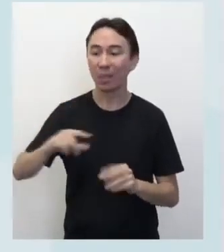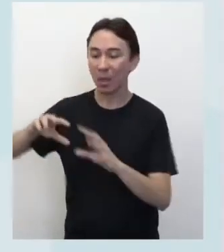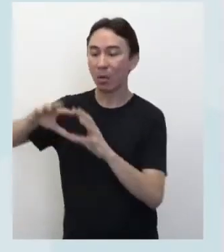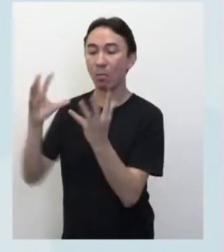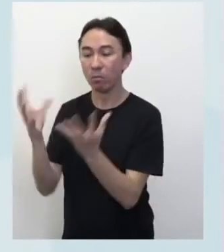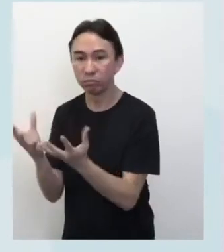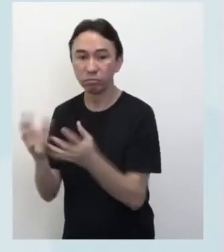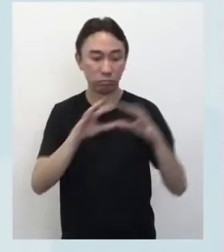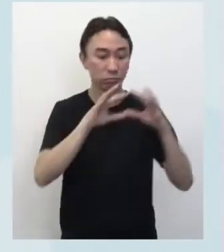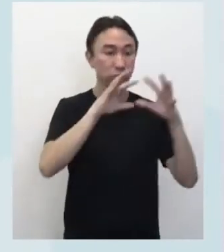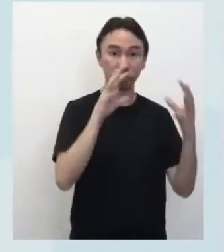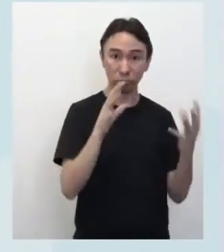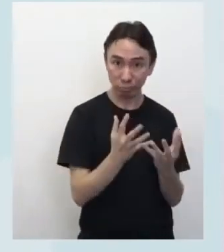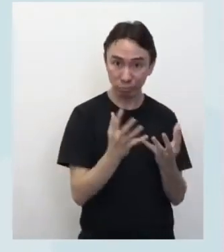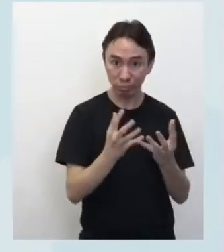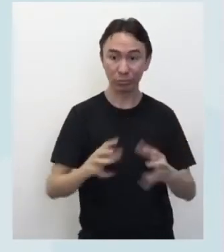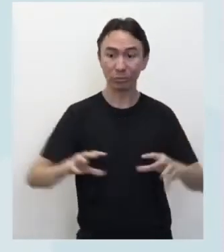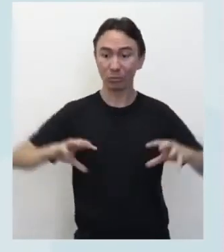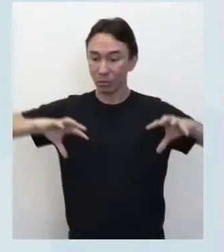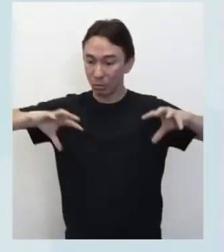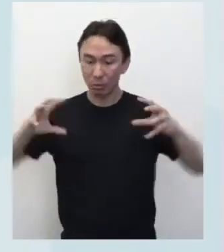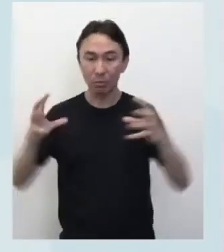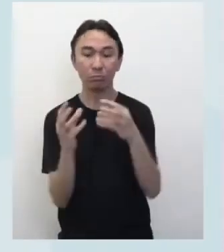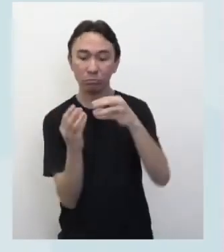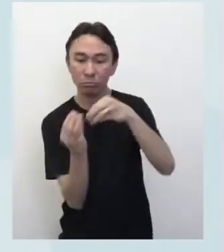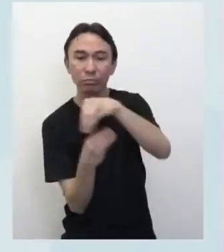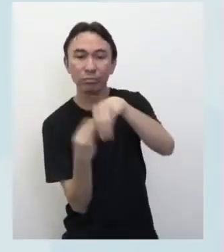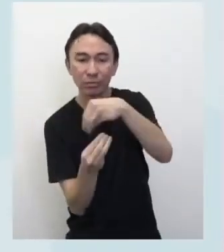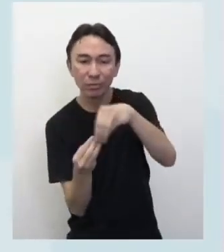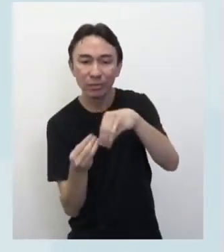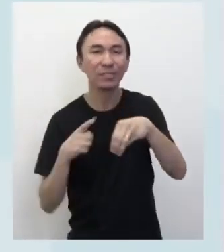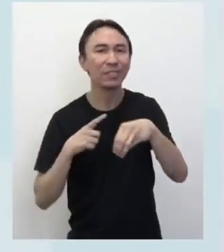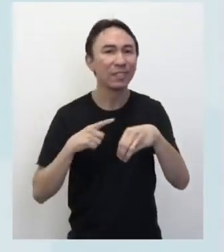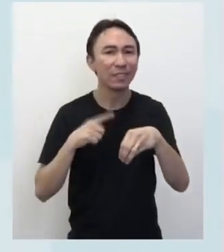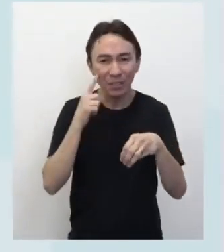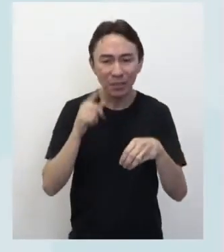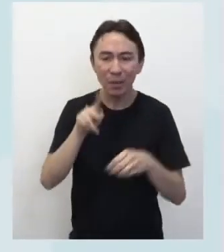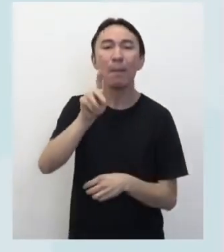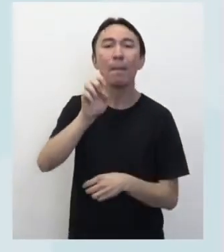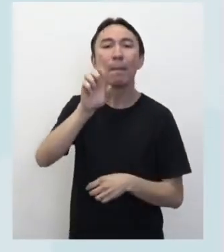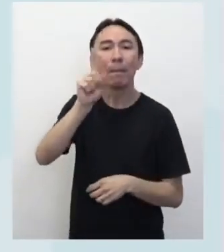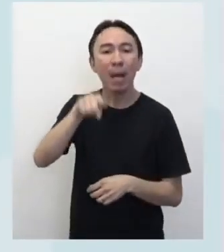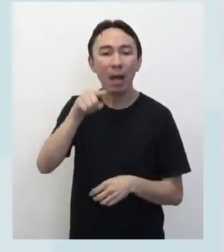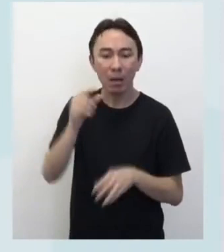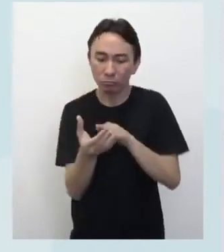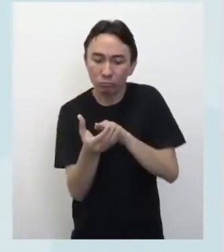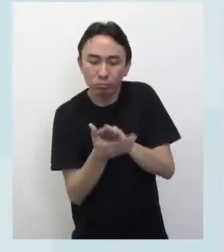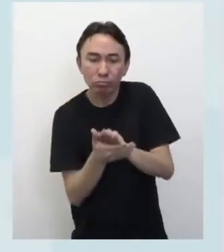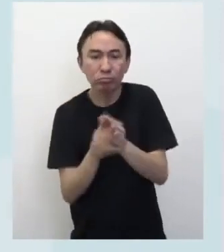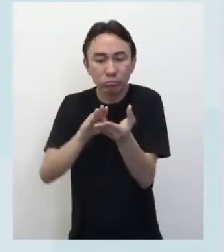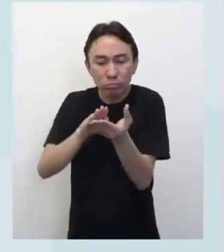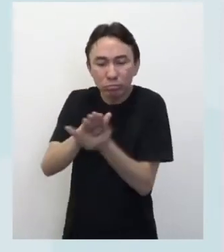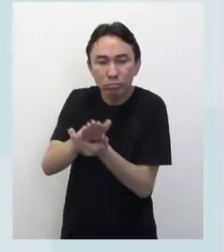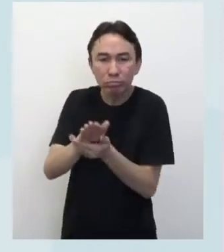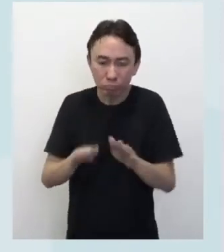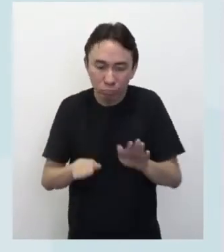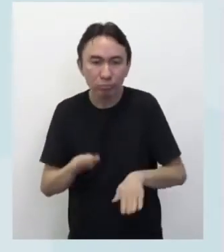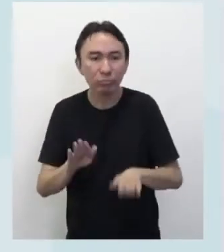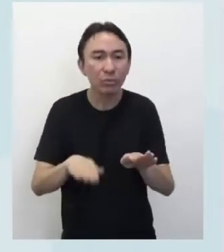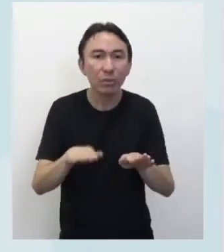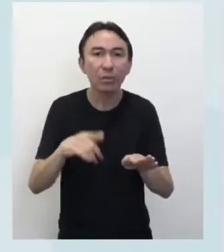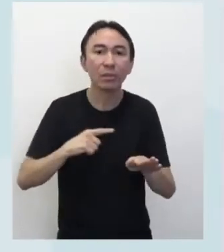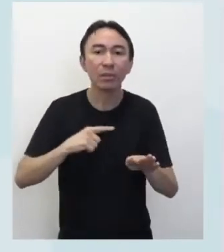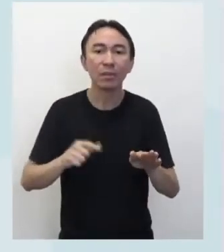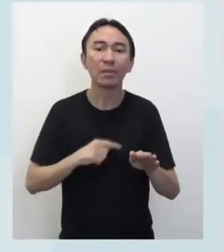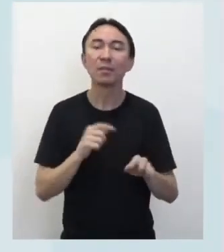dois pezinhos, dois sapatinhos, não é? Sim. E uma fala. O que está escrito nessa fala, Dani? Estava